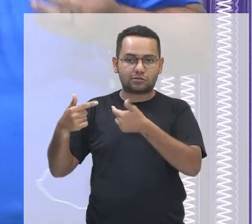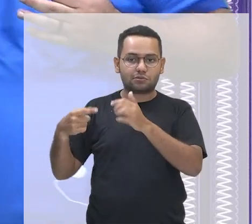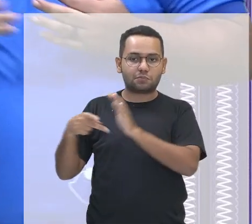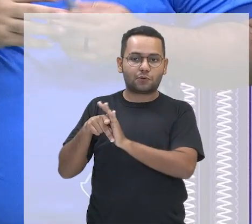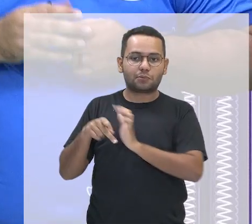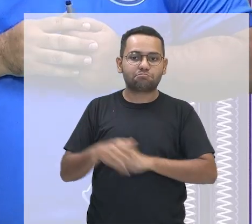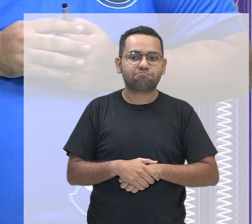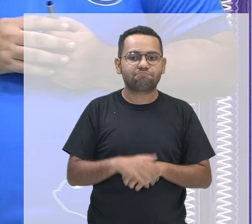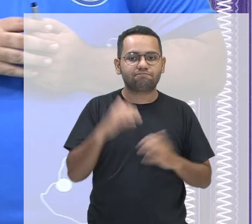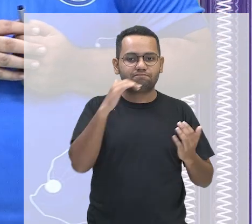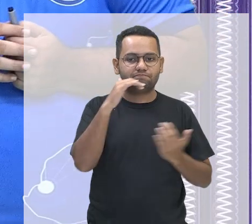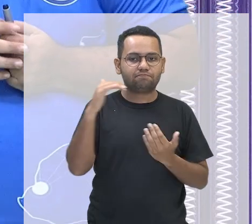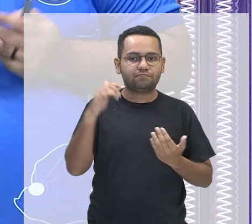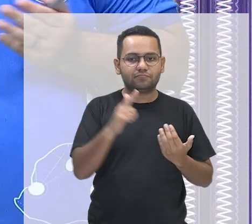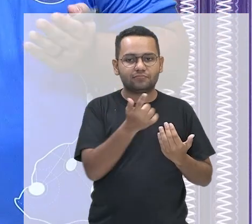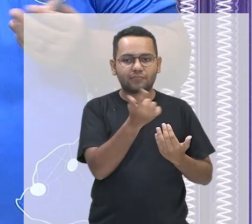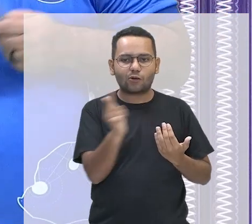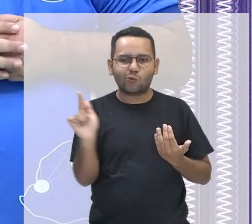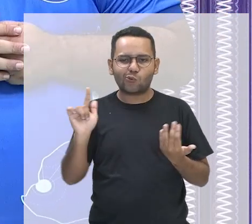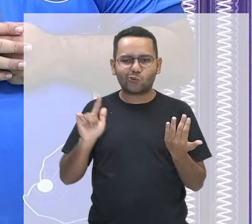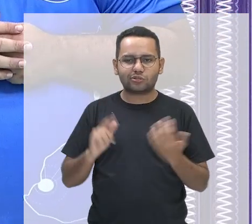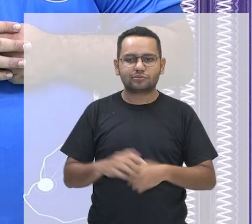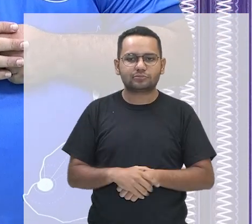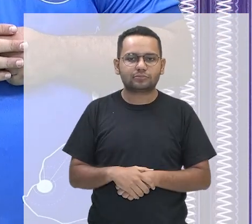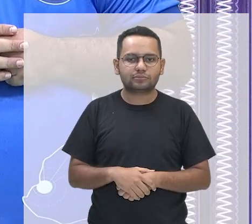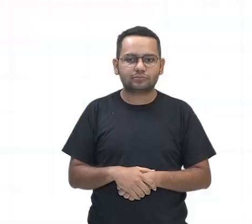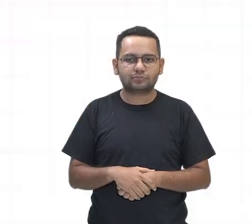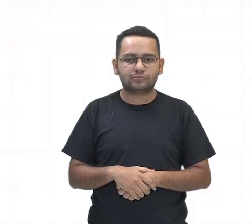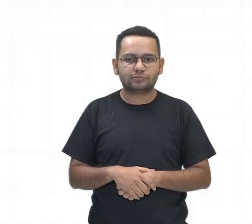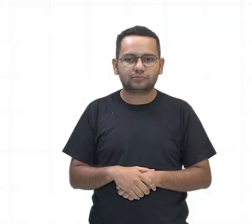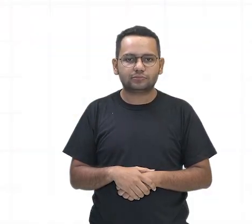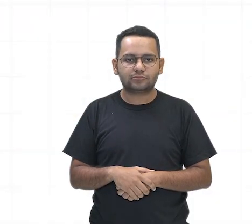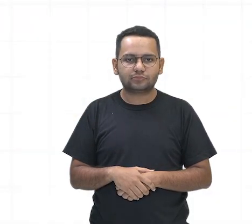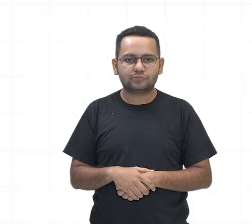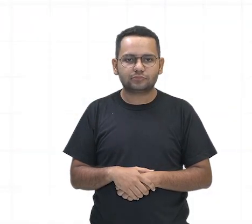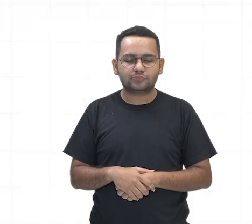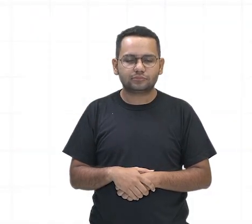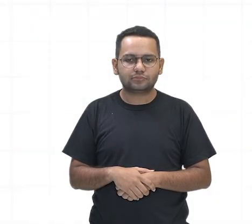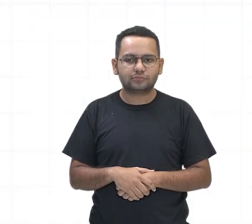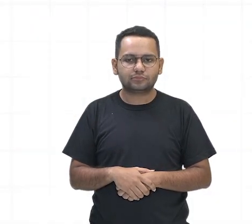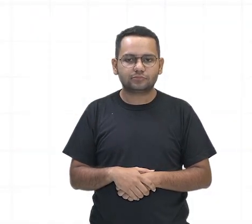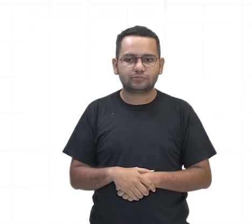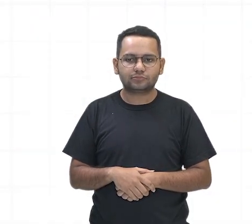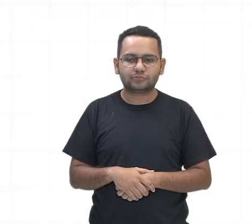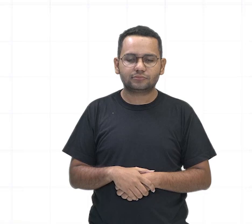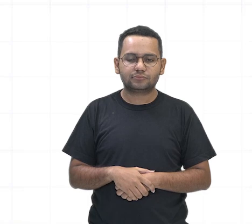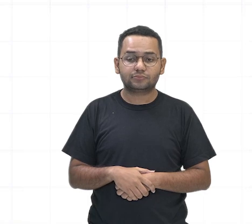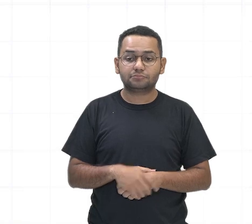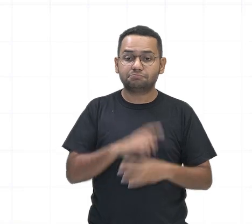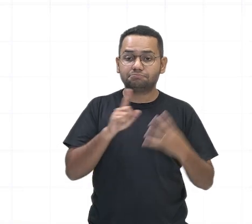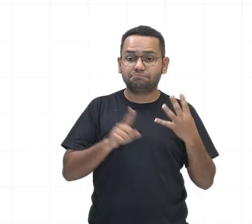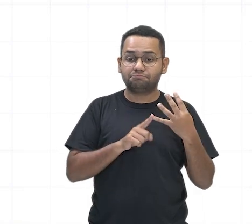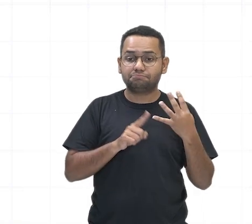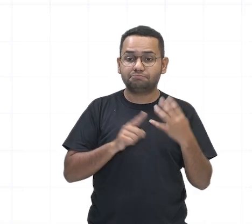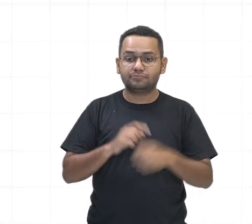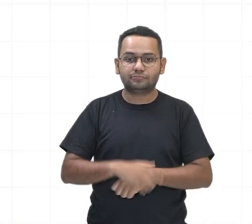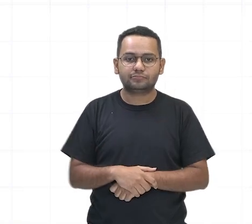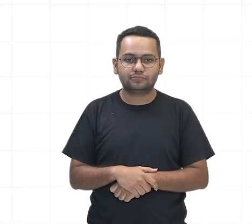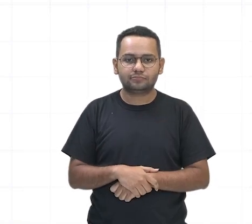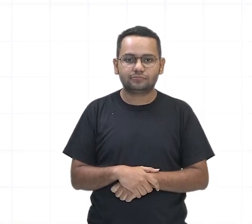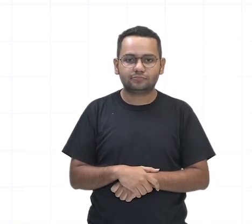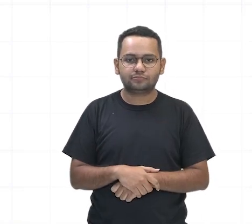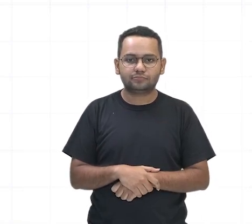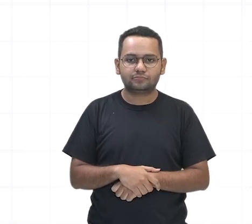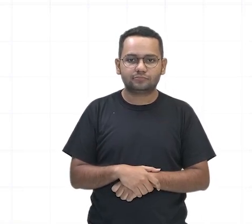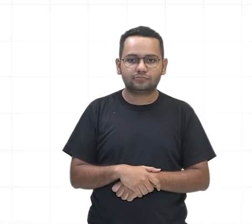ver também outras situações, as religiões a matriz africana, por exemplo. Nós vamos ver que a religião de matriz